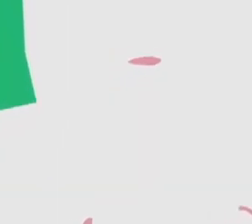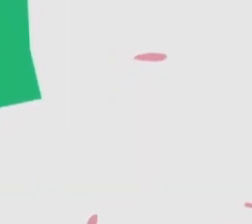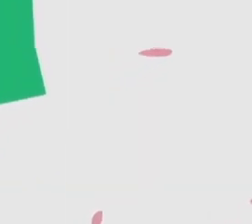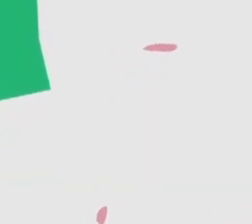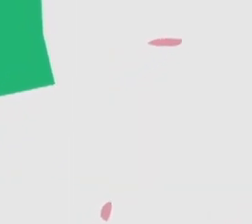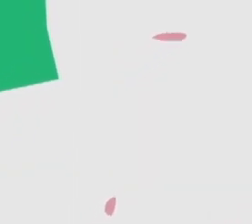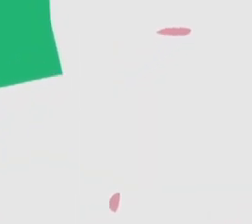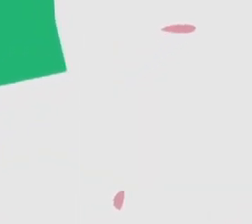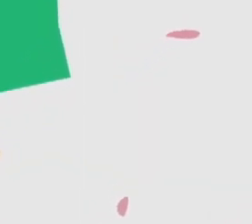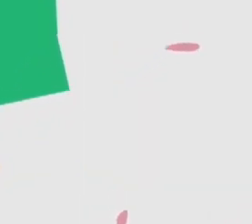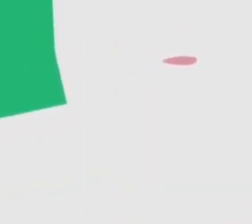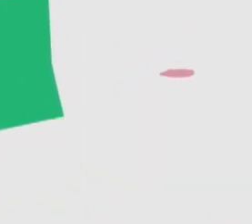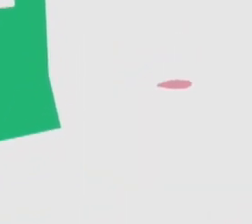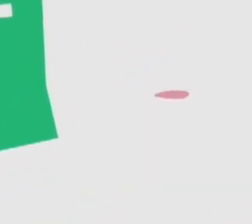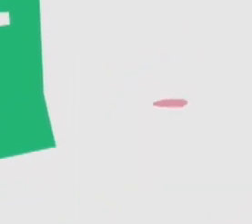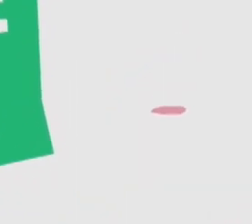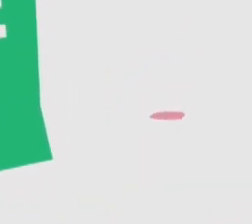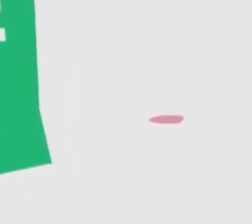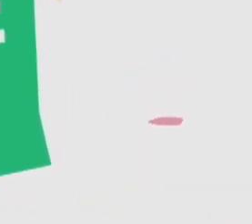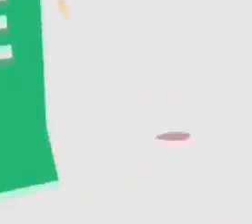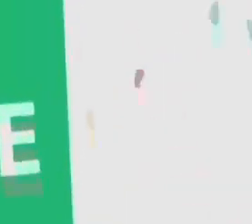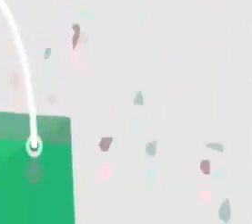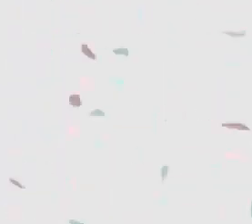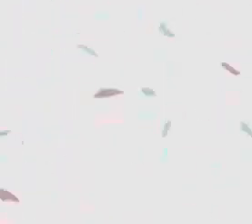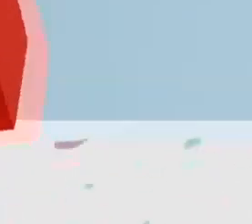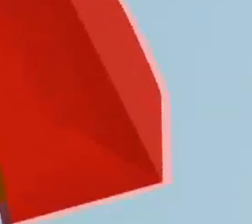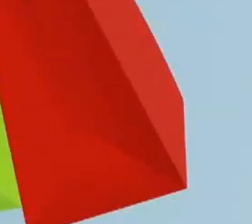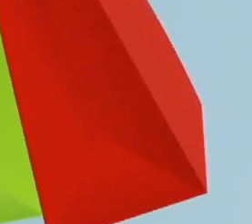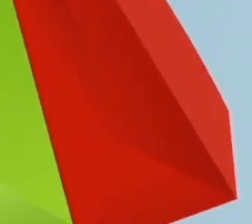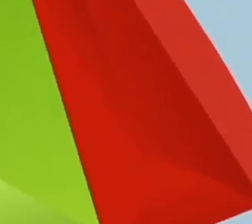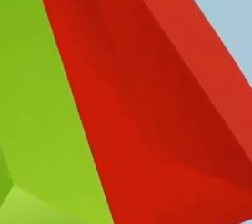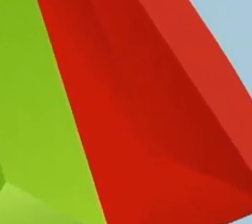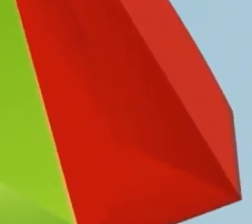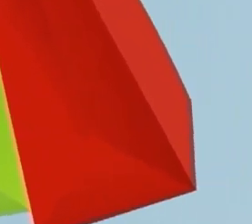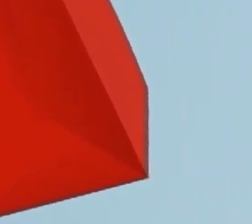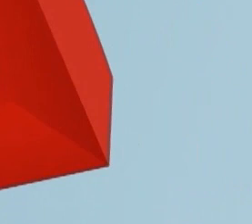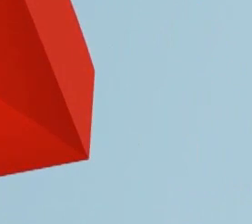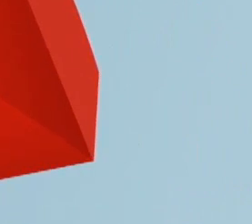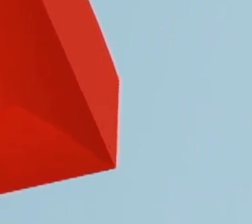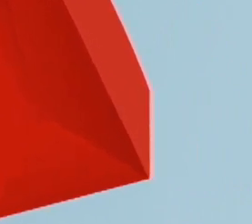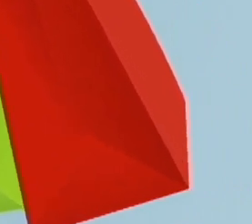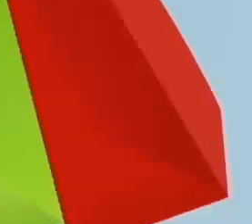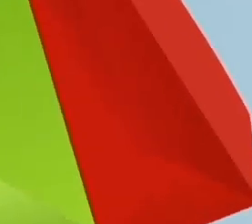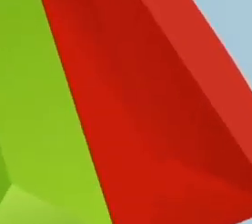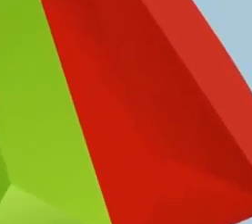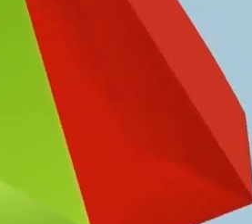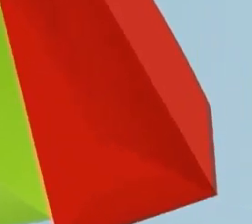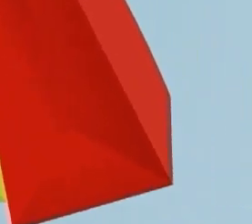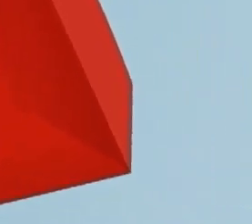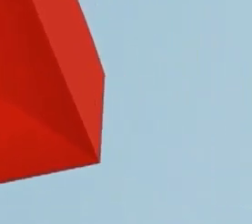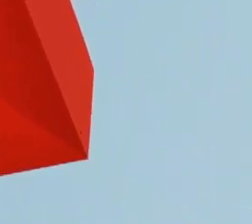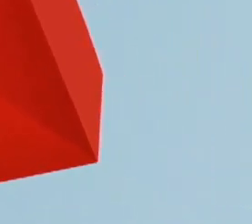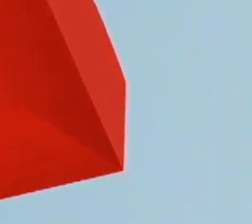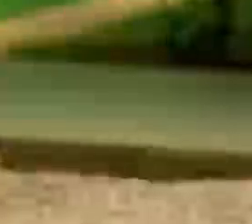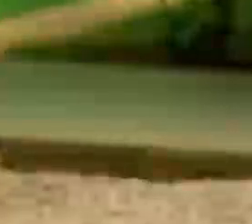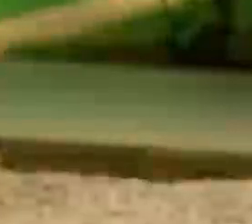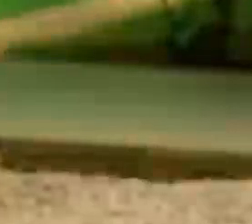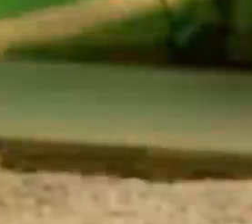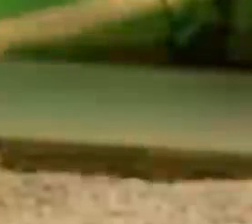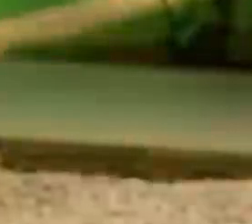é consumismo do que é necessidade. E economia é justamente isso, saber fazer